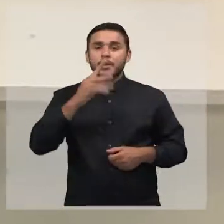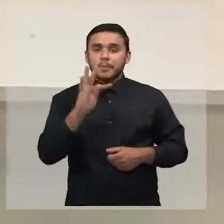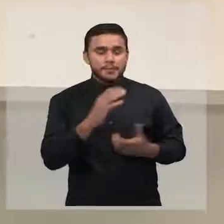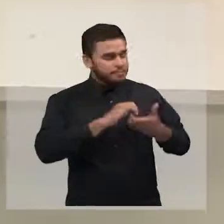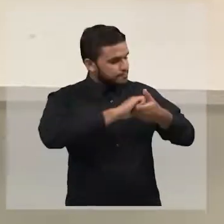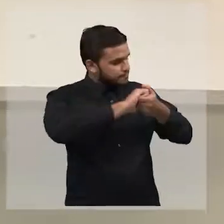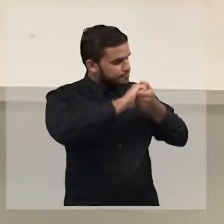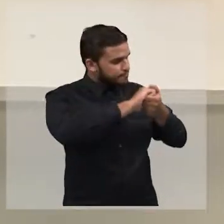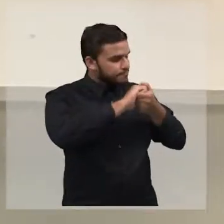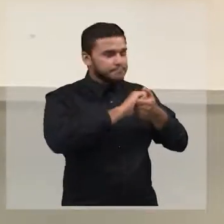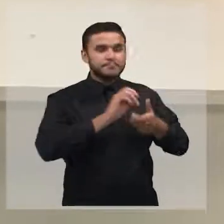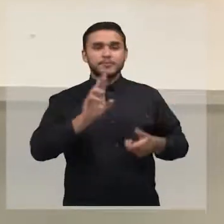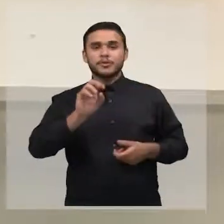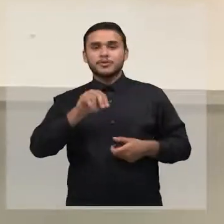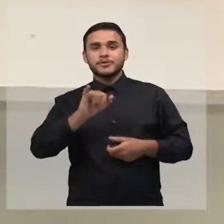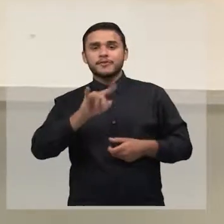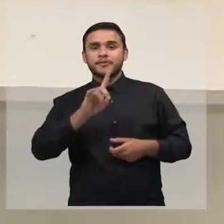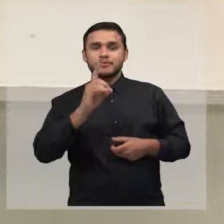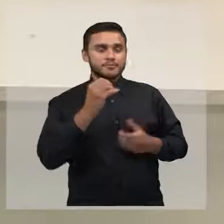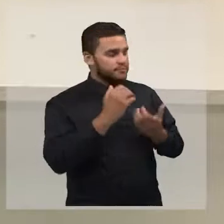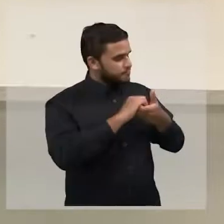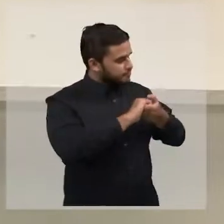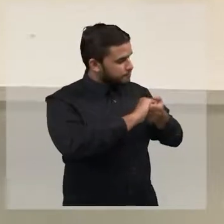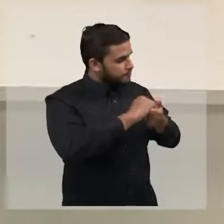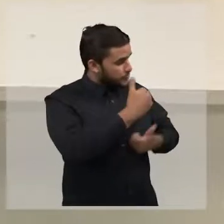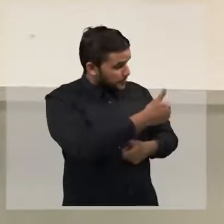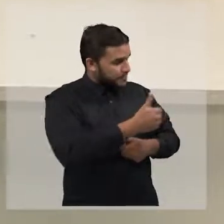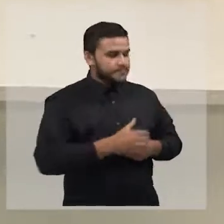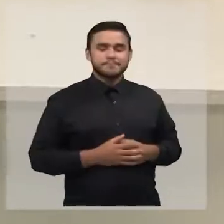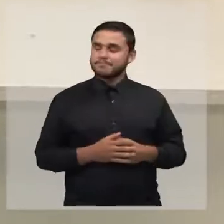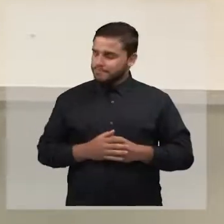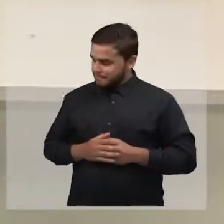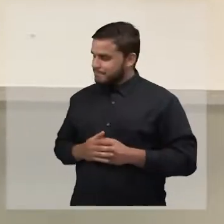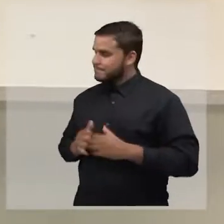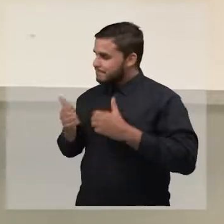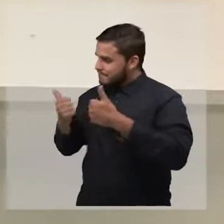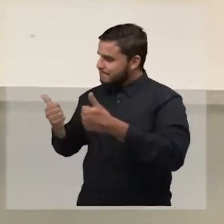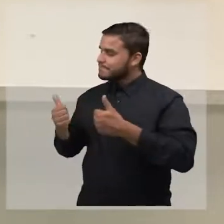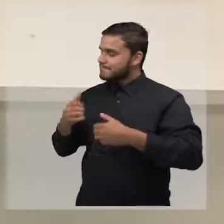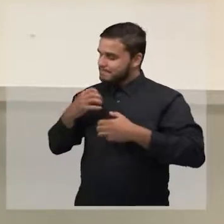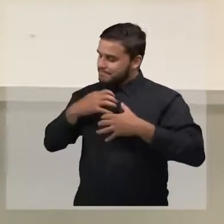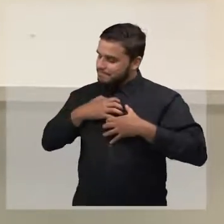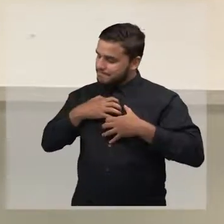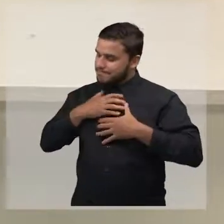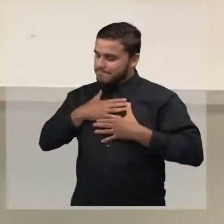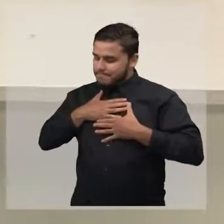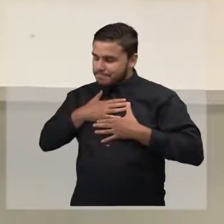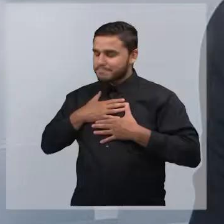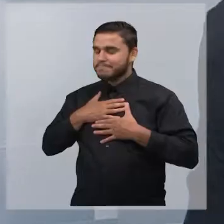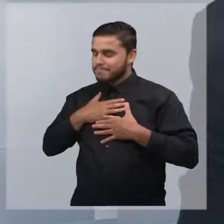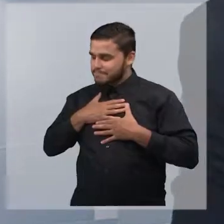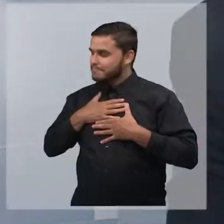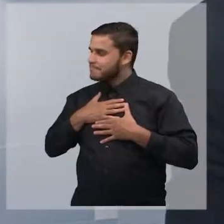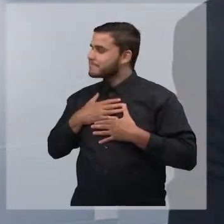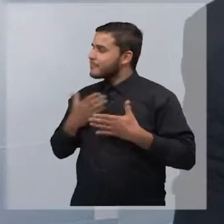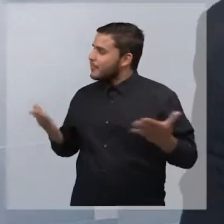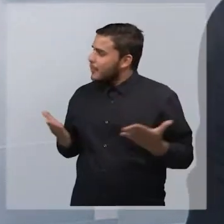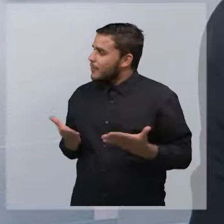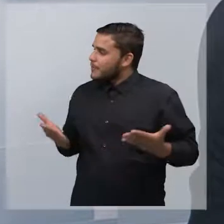é uma honra recebê-lo aqui no programa Pela Ordem. Tudo bem? Tudo bem. Honrado fico eu,